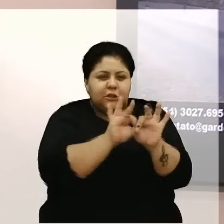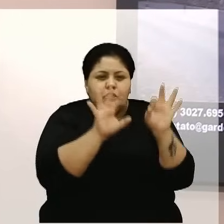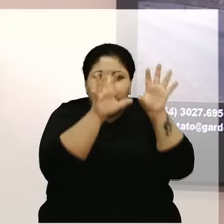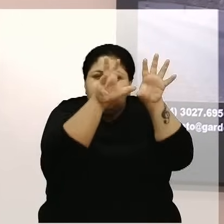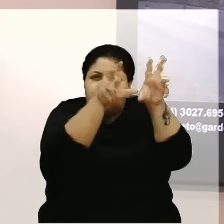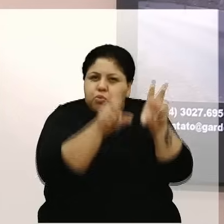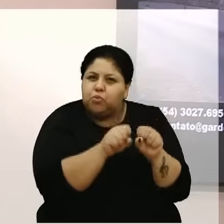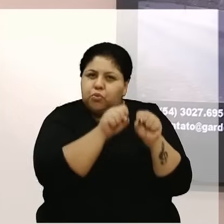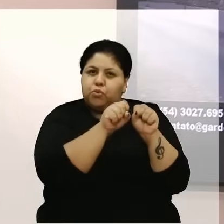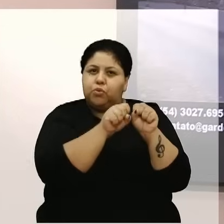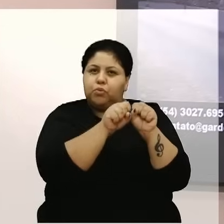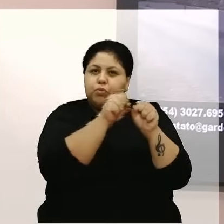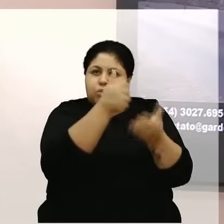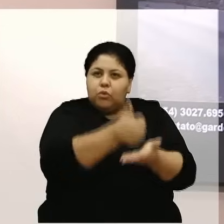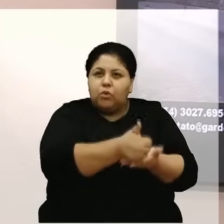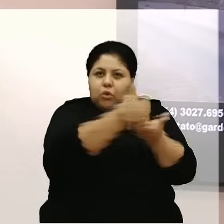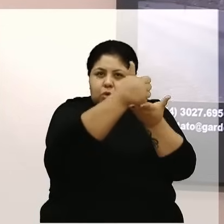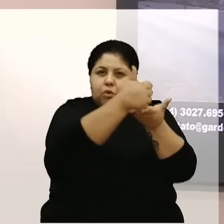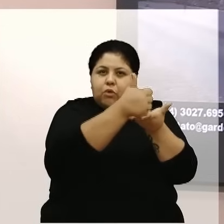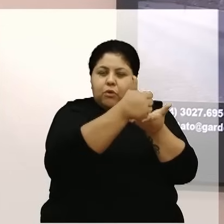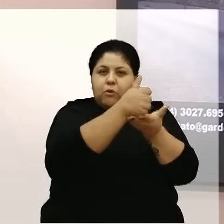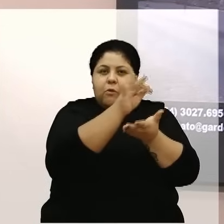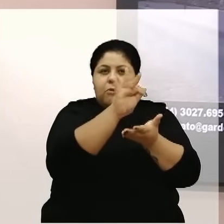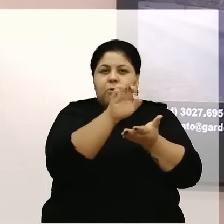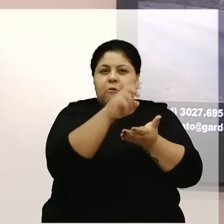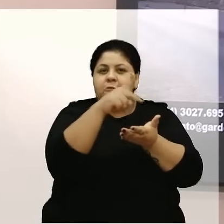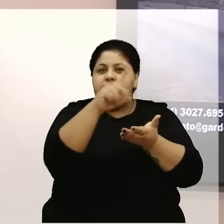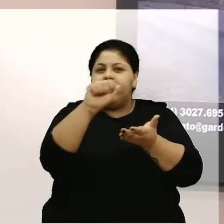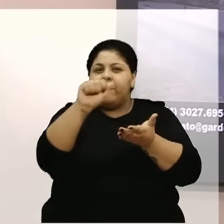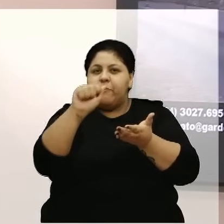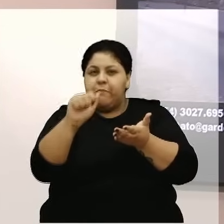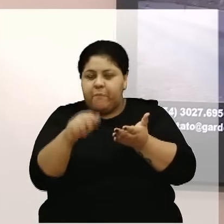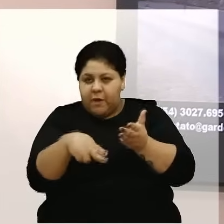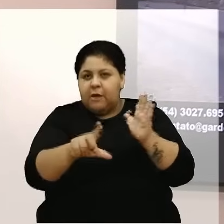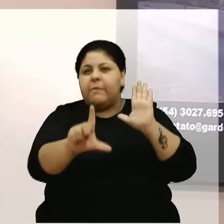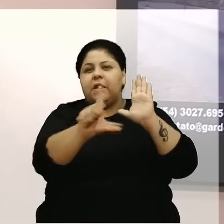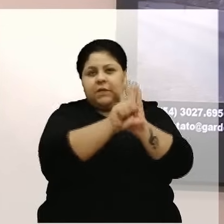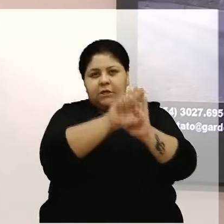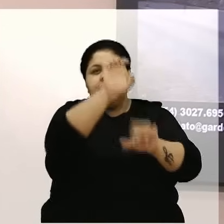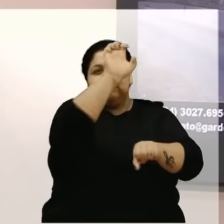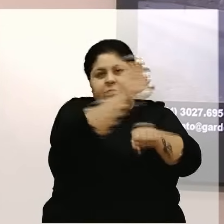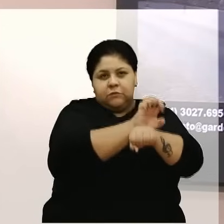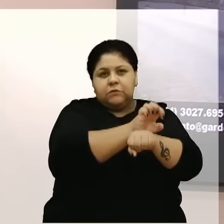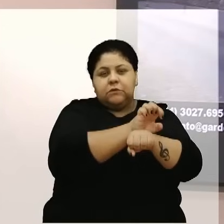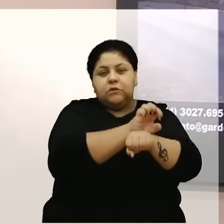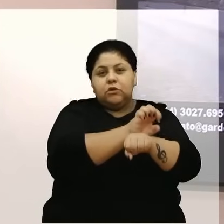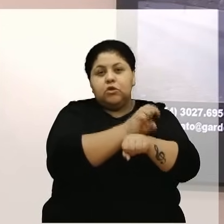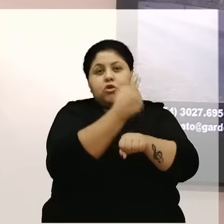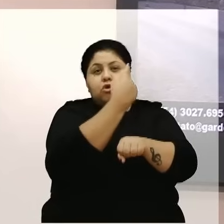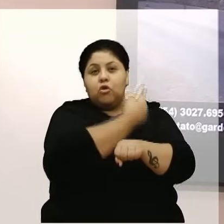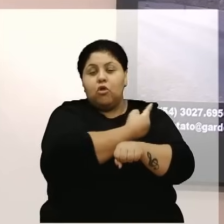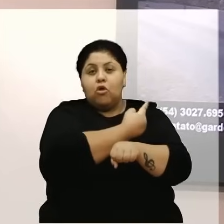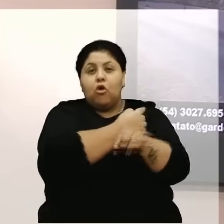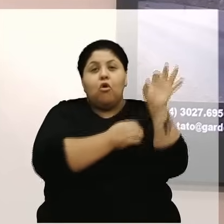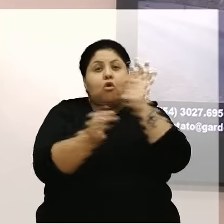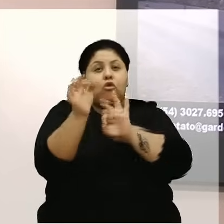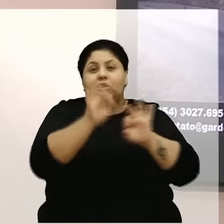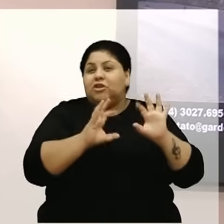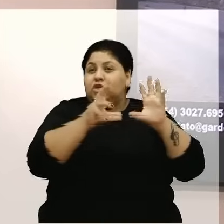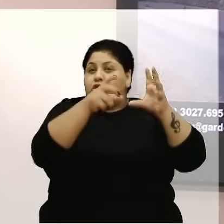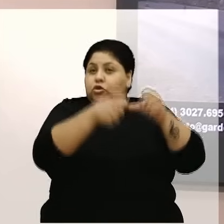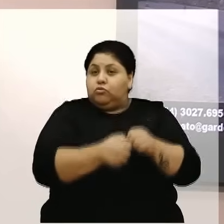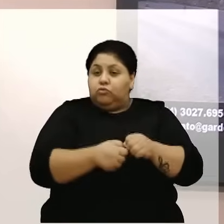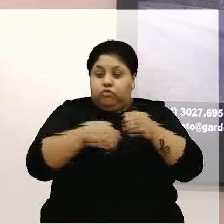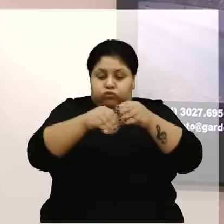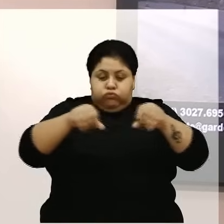domínio, amparado pelas portarias da FEPAM, pela legislação emergencial do próprio Estado. Nós estamos retaludeando todos os barrancos onde